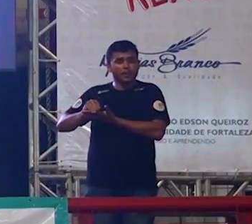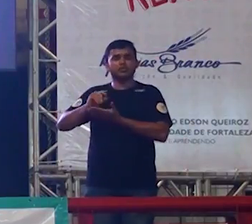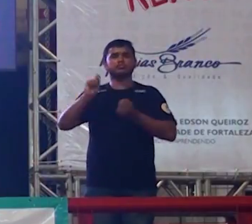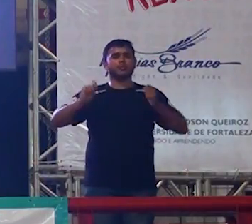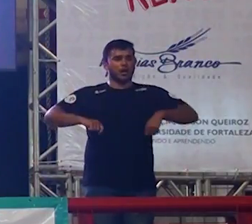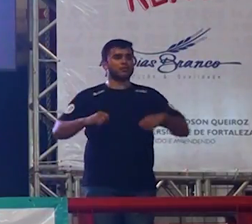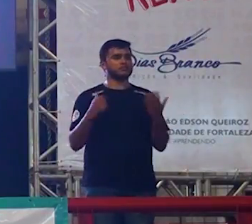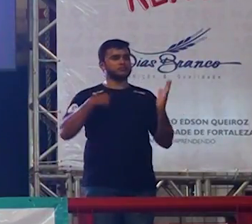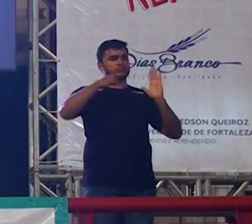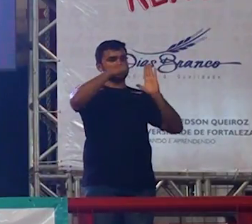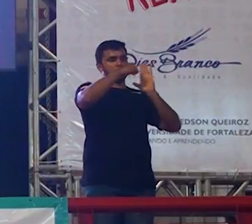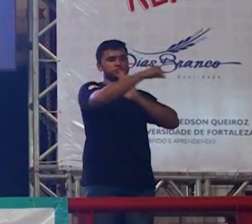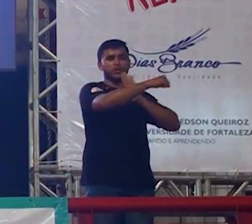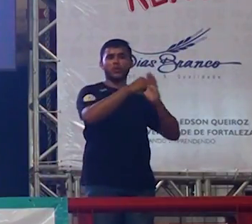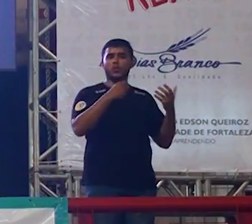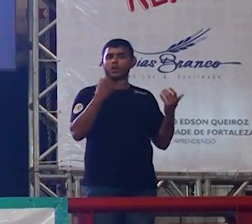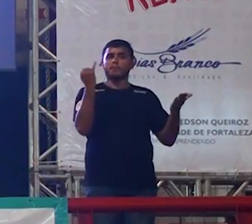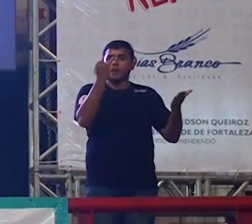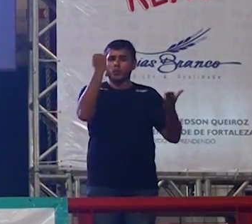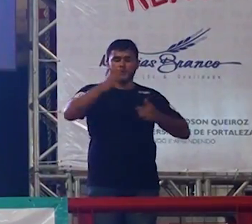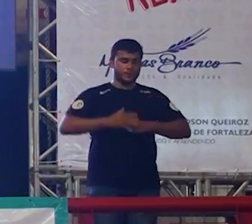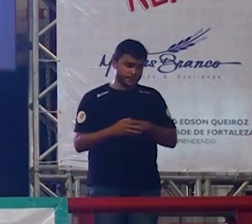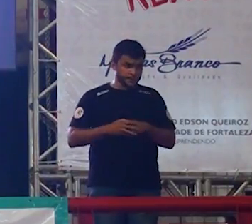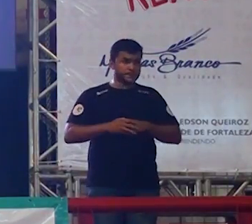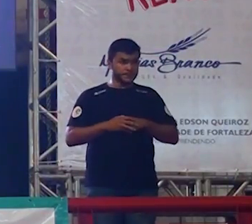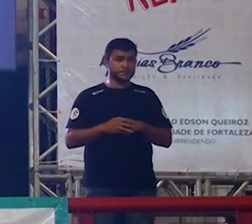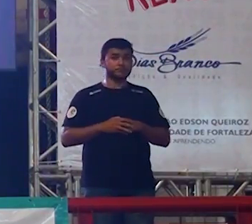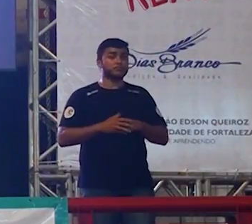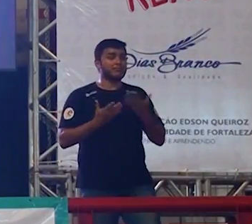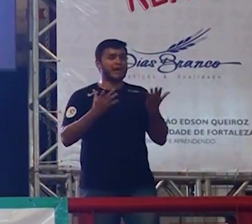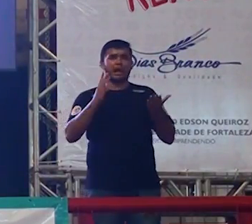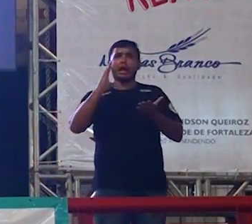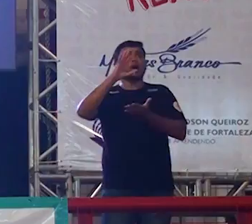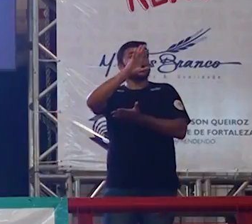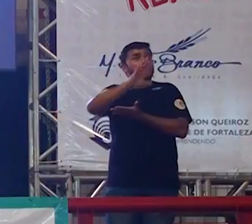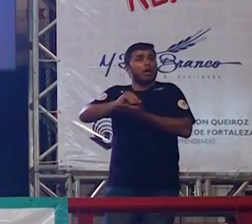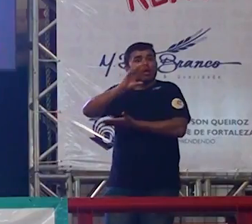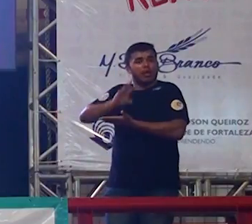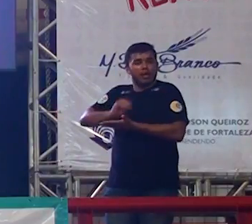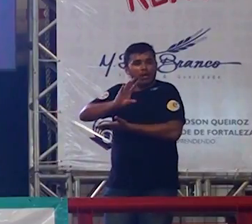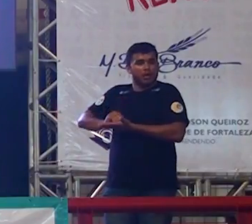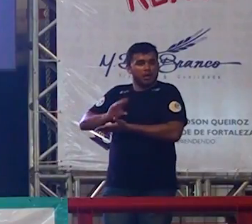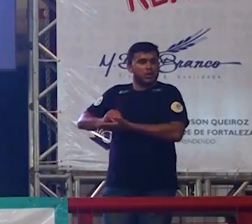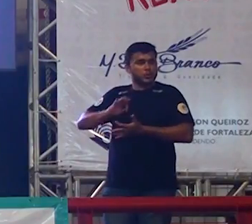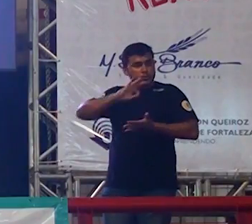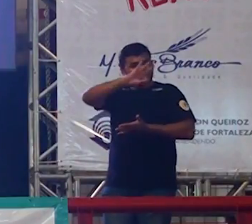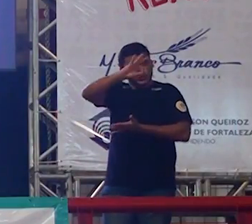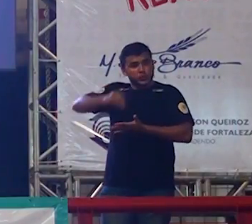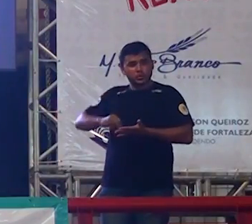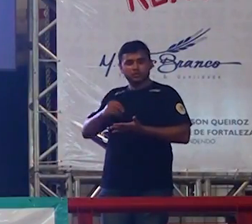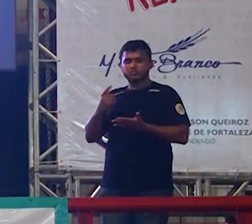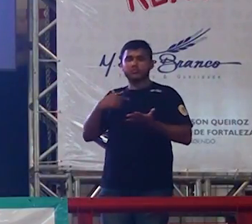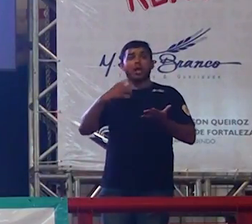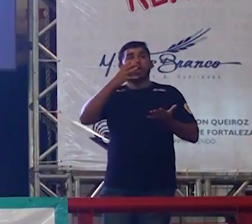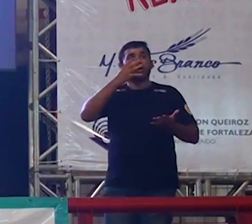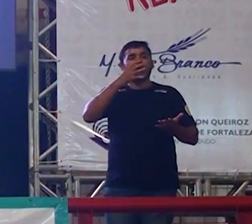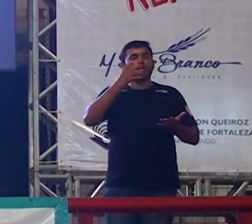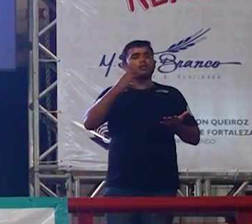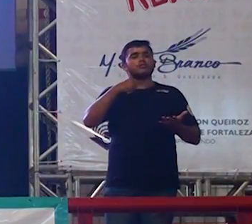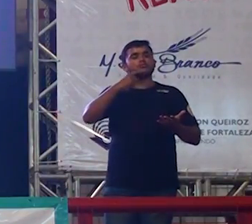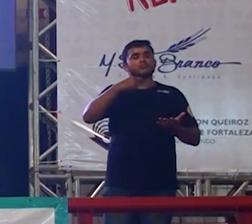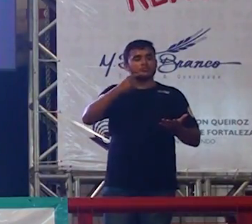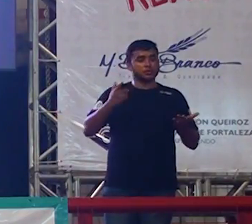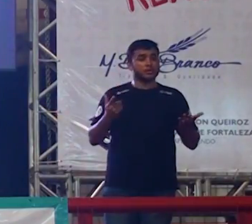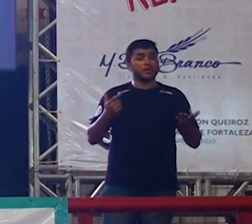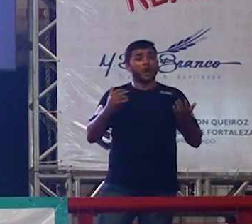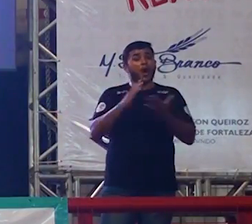anote, grife o que você achou mais importante. Não anote tudo que o professor fala, porque senão você também não vai prestar atenção no